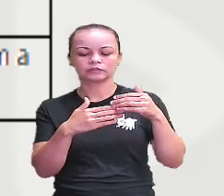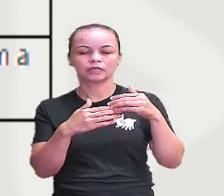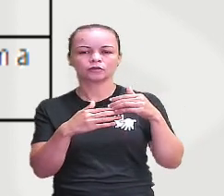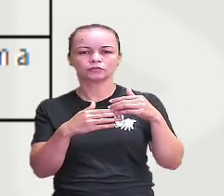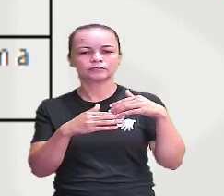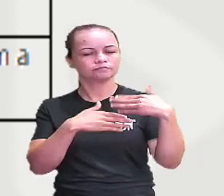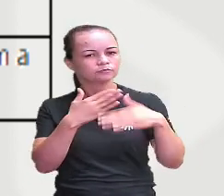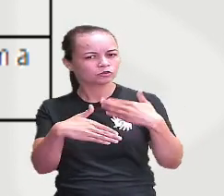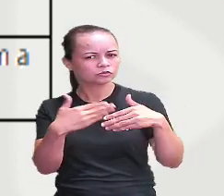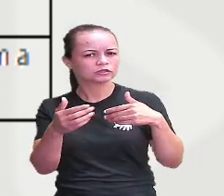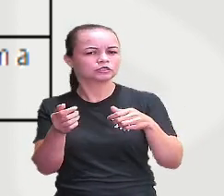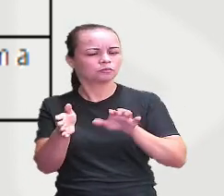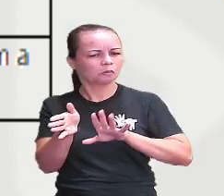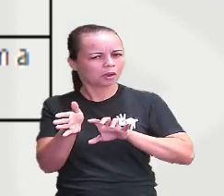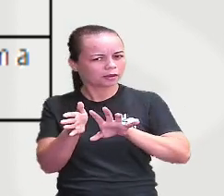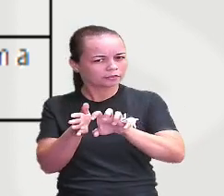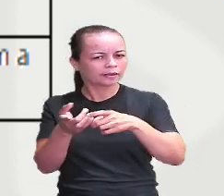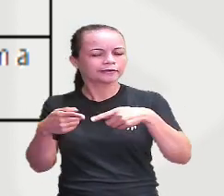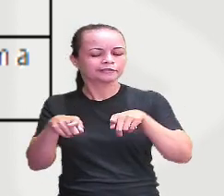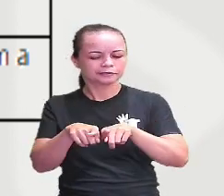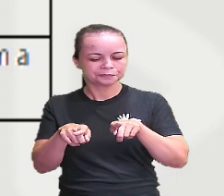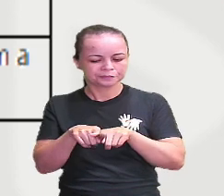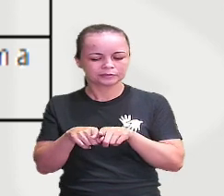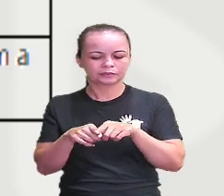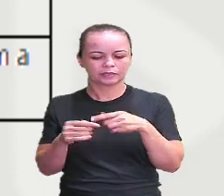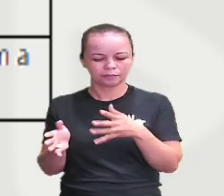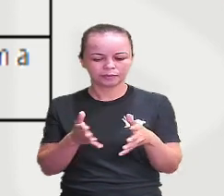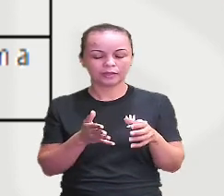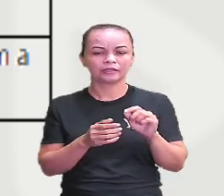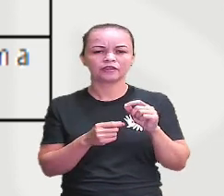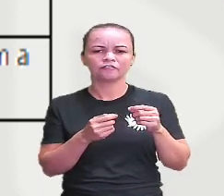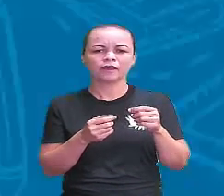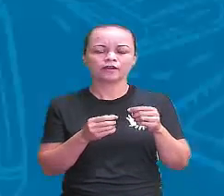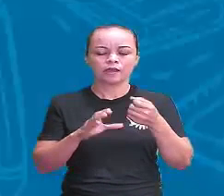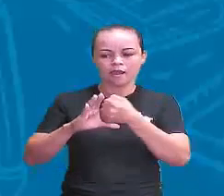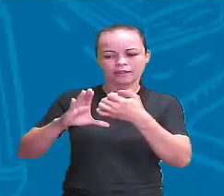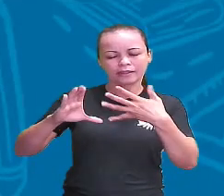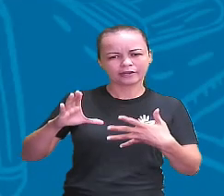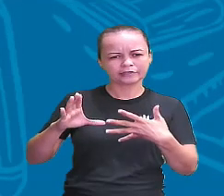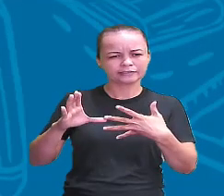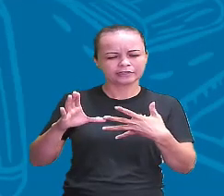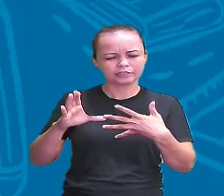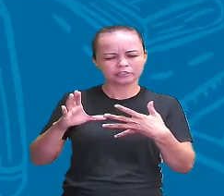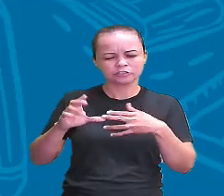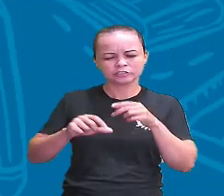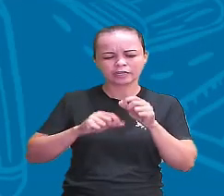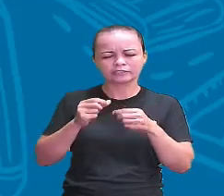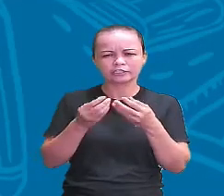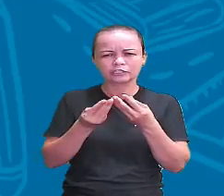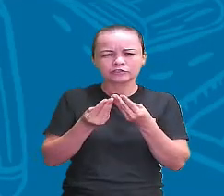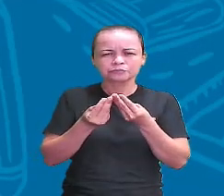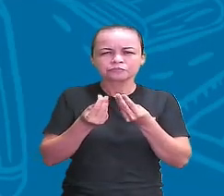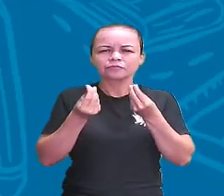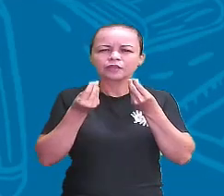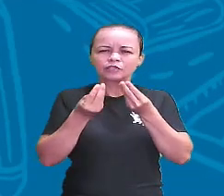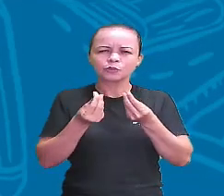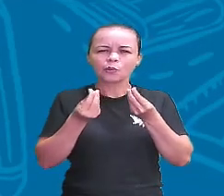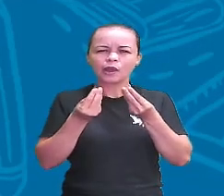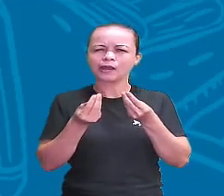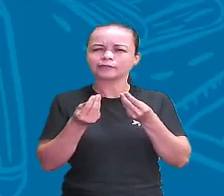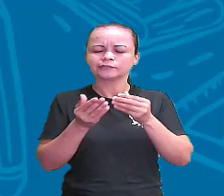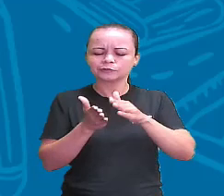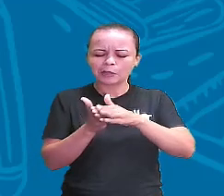ser produzido por bactérias que vão fazer o quê? Aquela característica do ranço que você às vezes